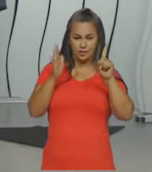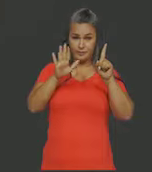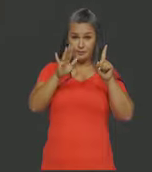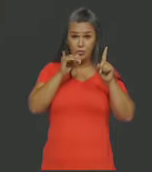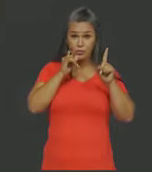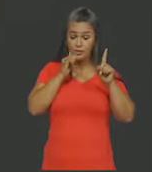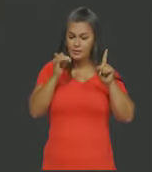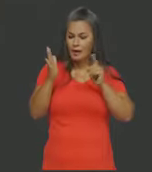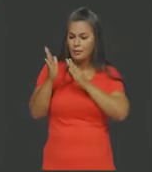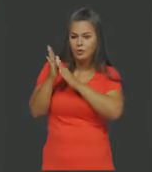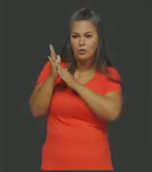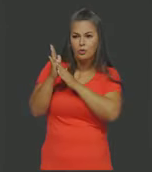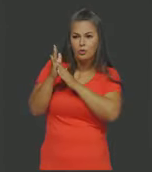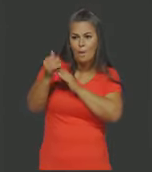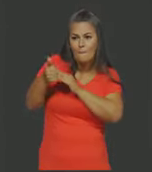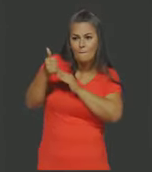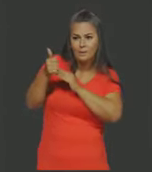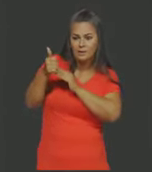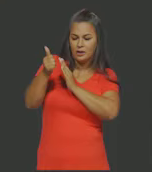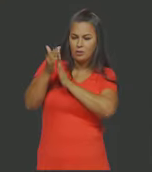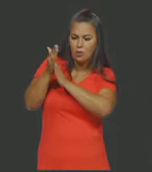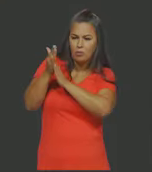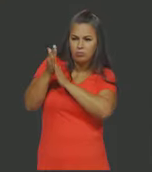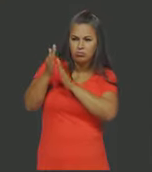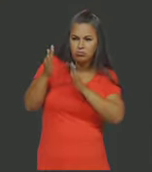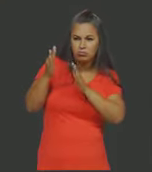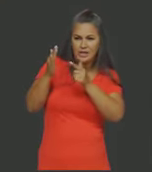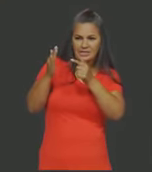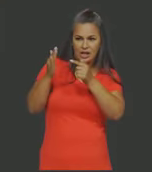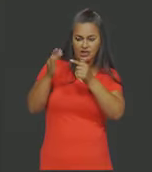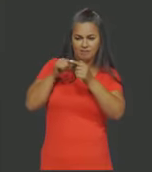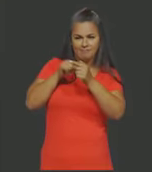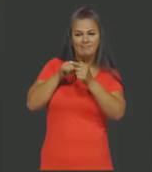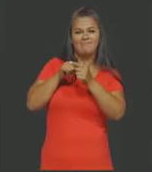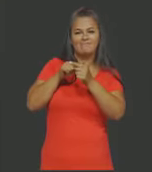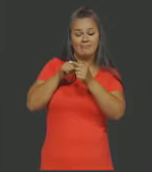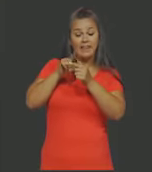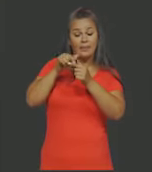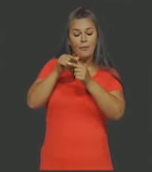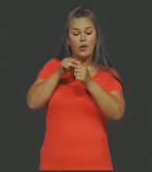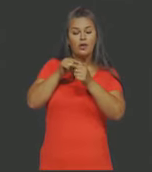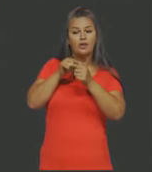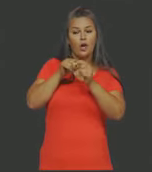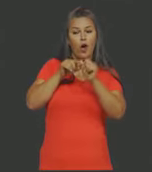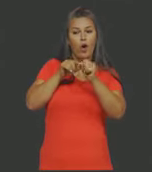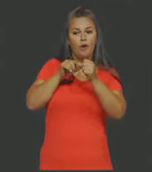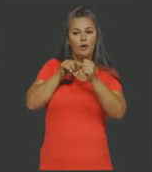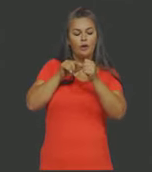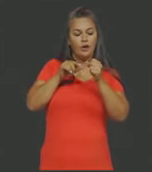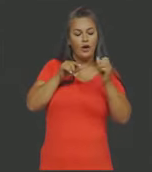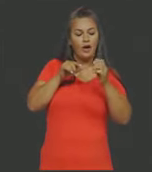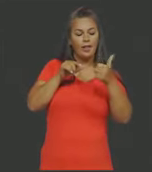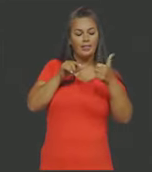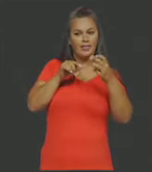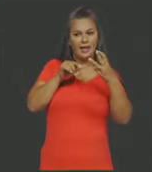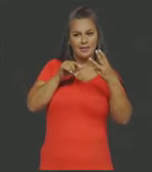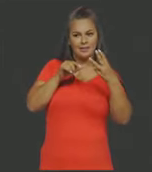7, depois eu tenho aqui um período de 8 a 12, de 13 a